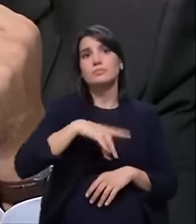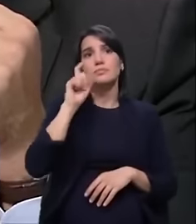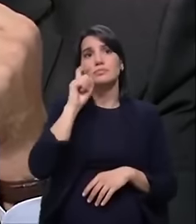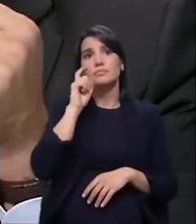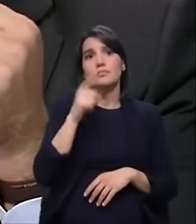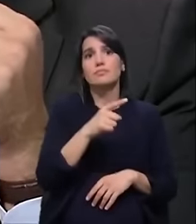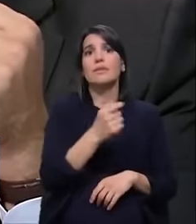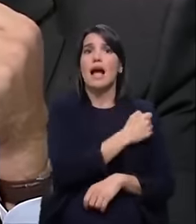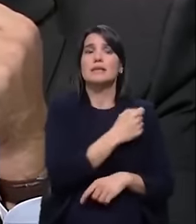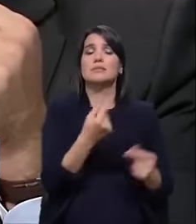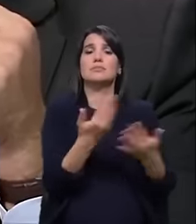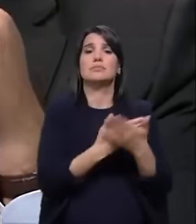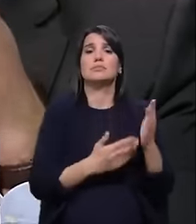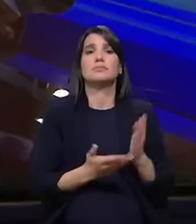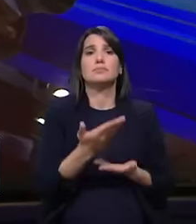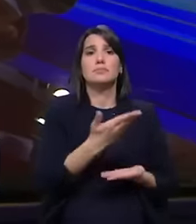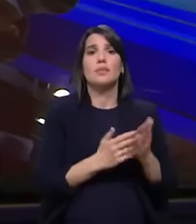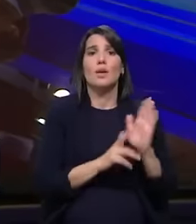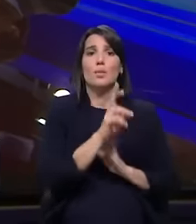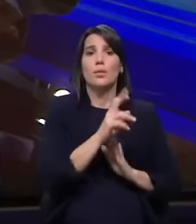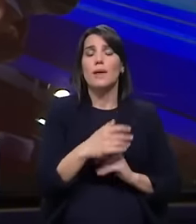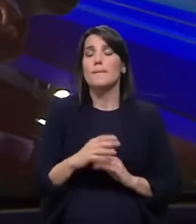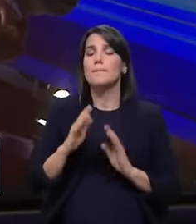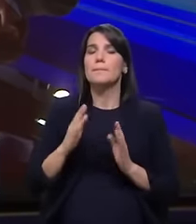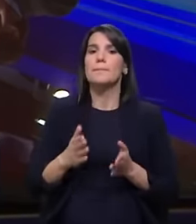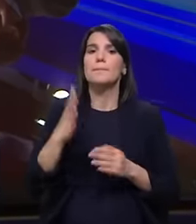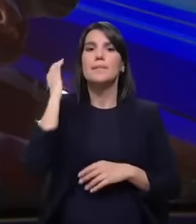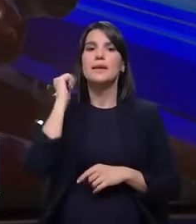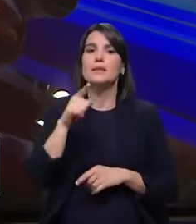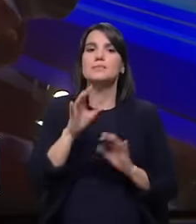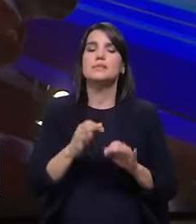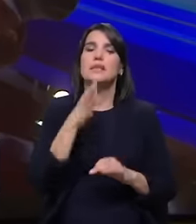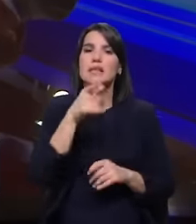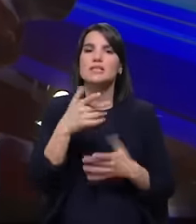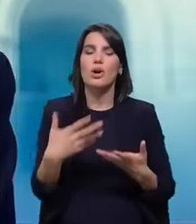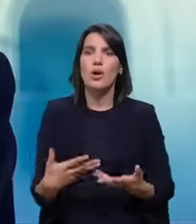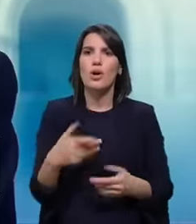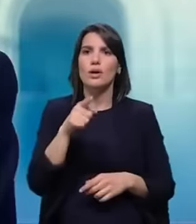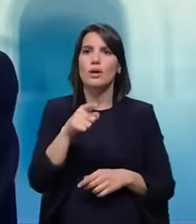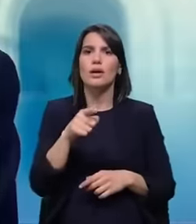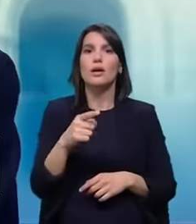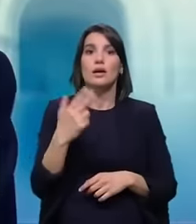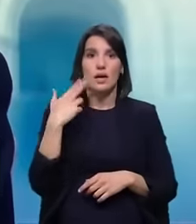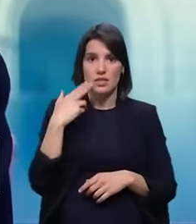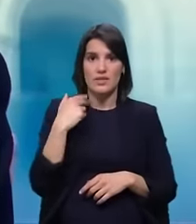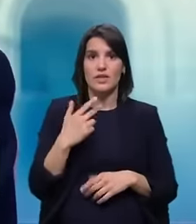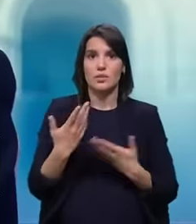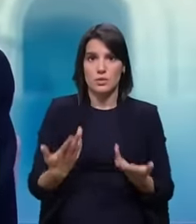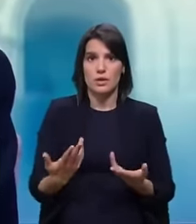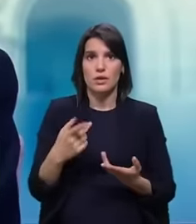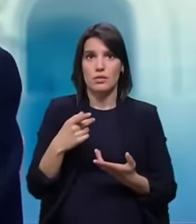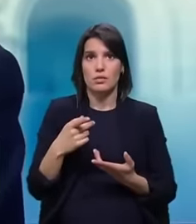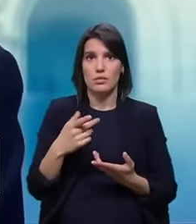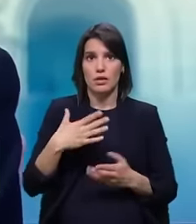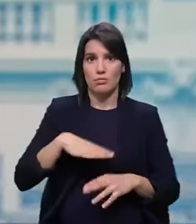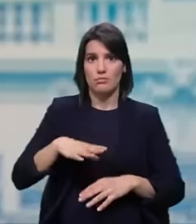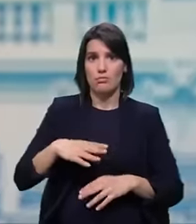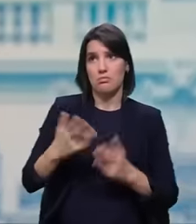interesses imobiliários. Só para que precise, vamos precisar aquilo que acabou de dizer. Está a dizer então que André Ventura estará ao